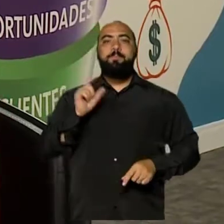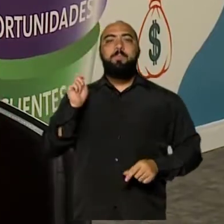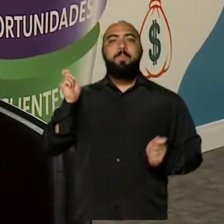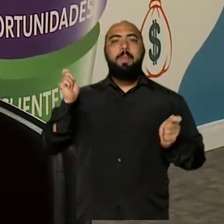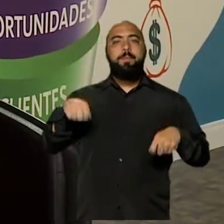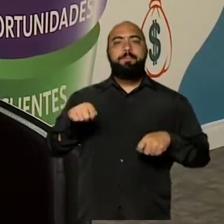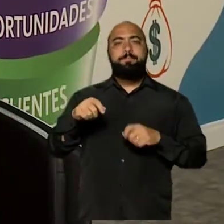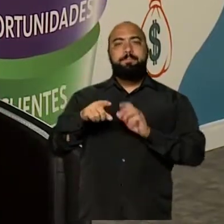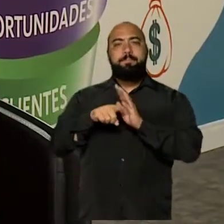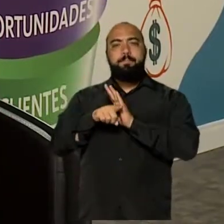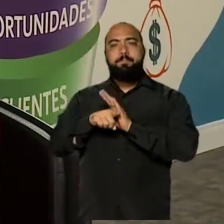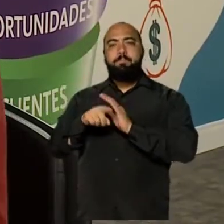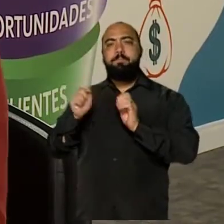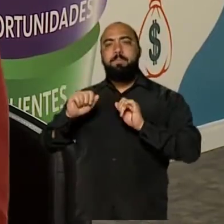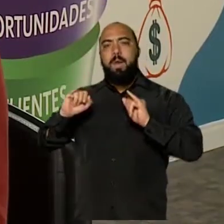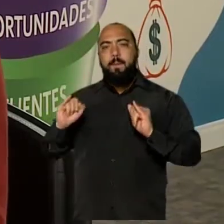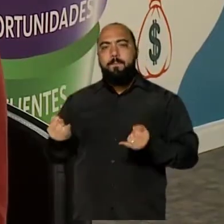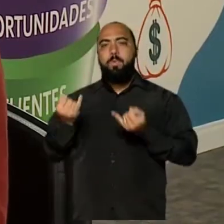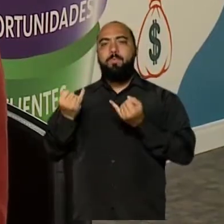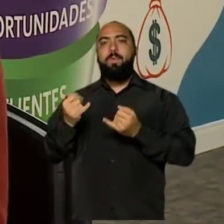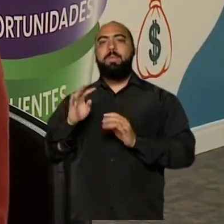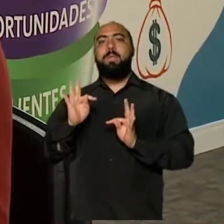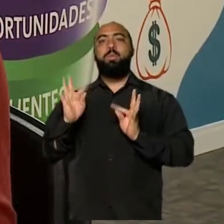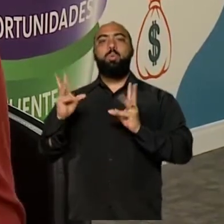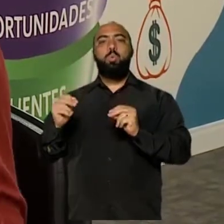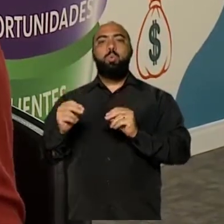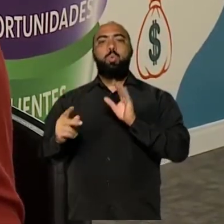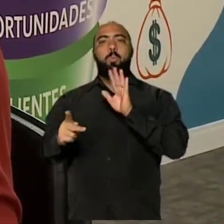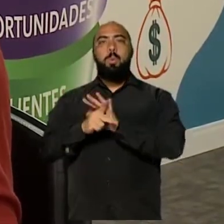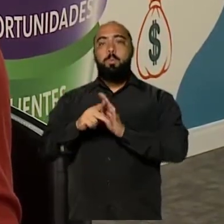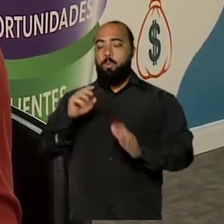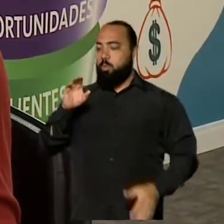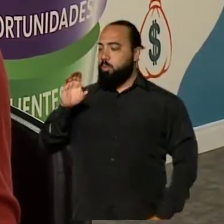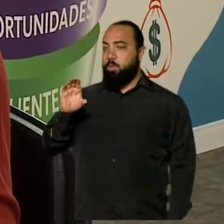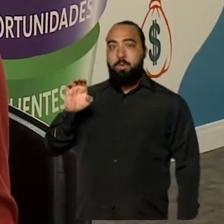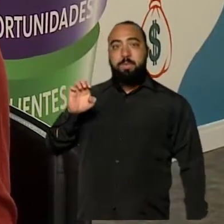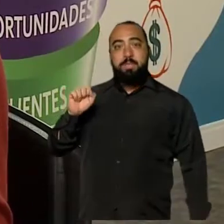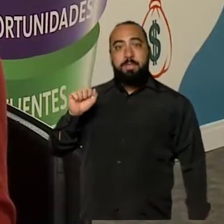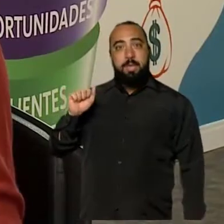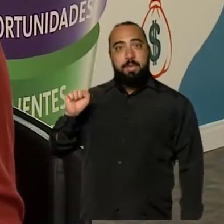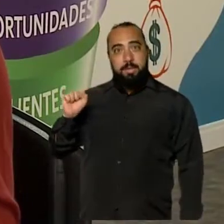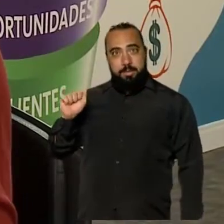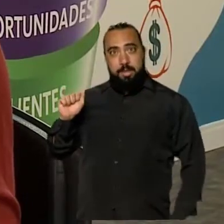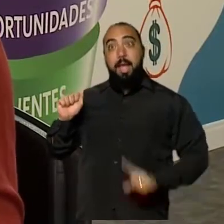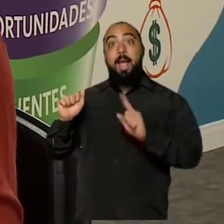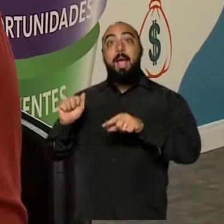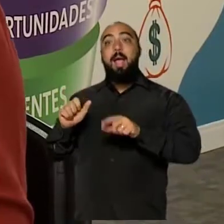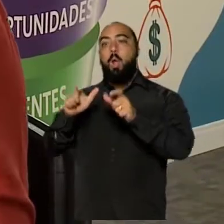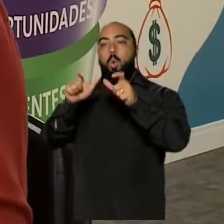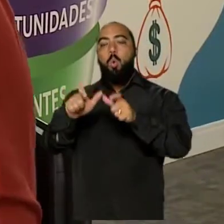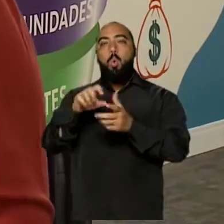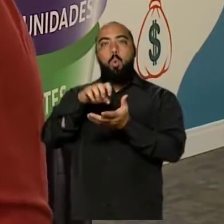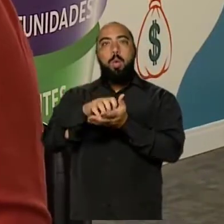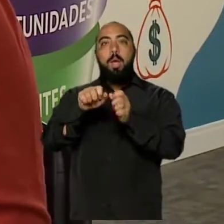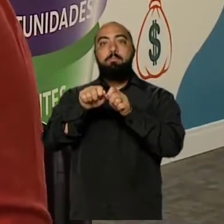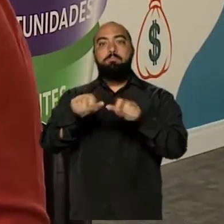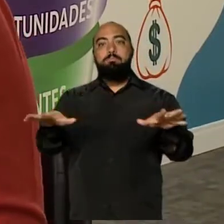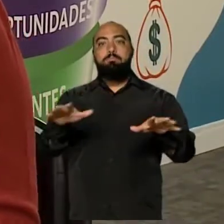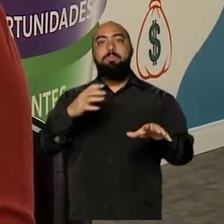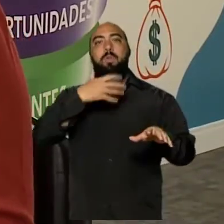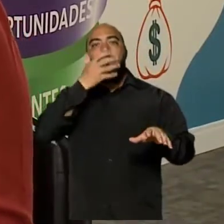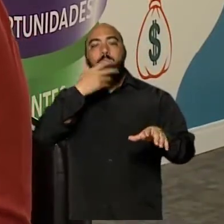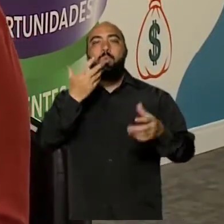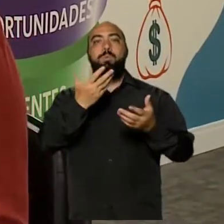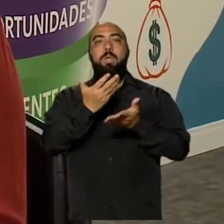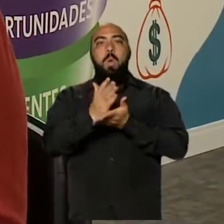que a gente também aproveita do SEASA, que é a distribuição de verduras e frutas às vezes alguma coisa que é descartado